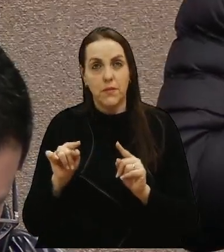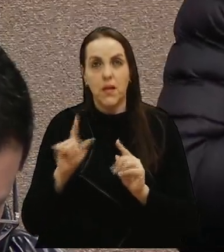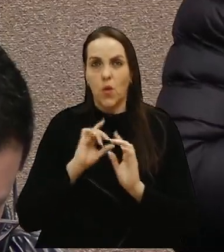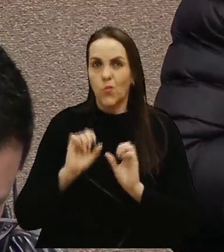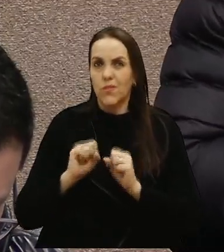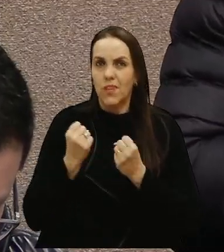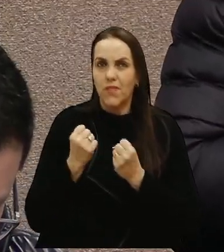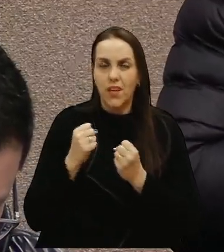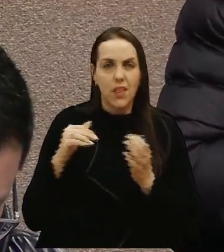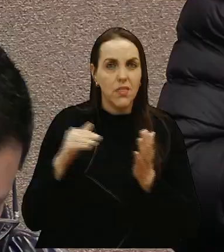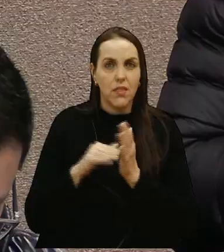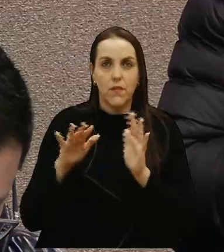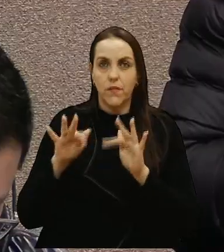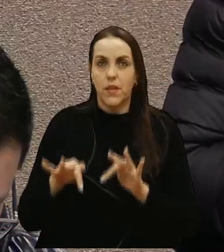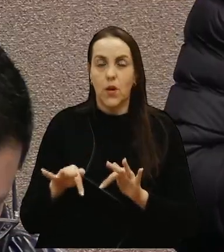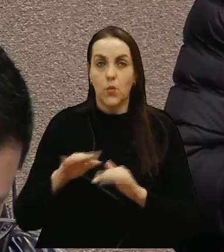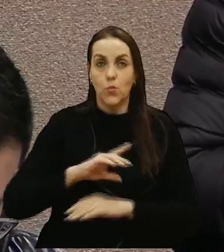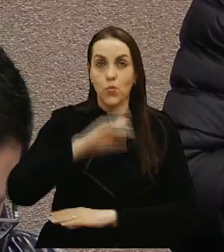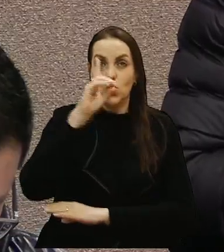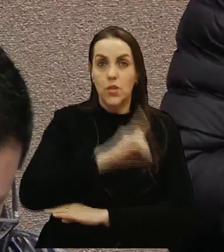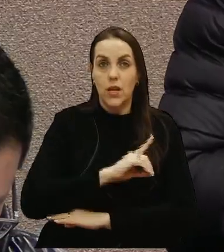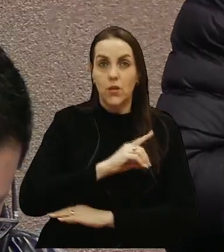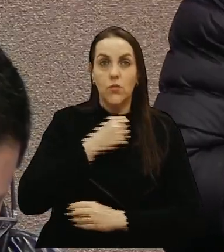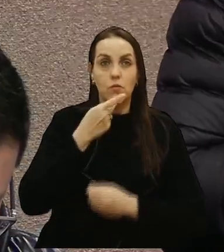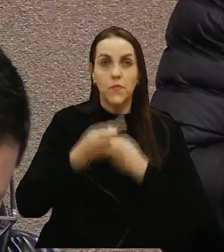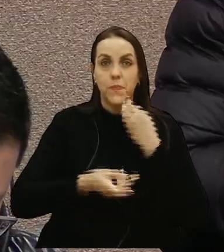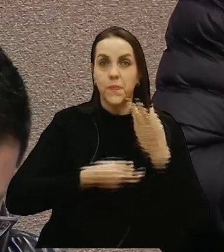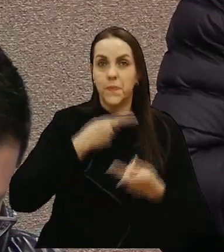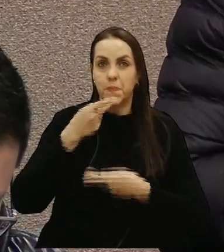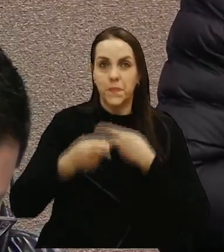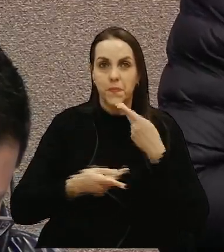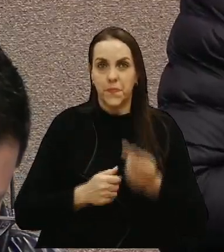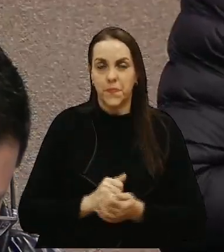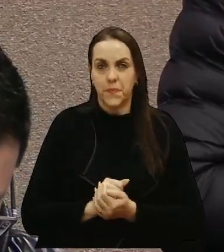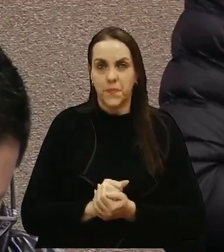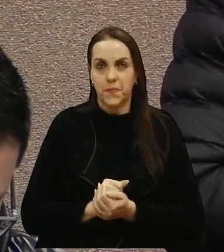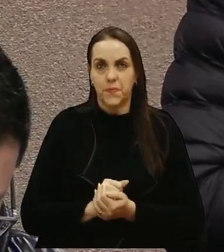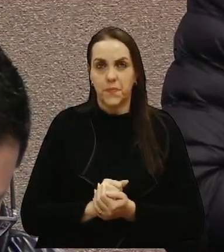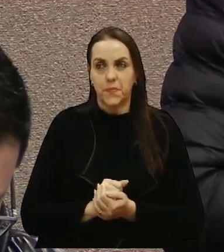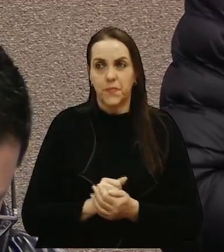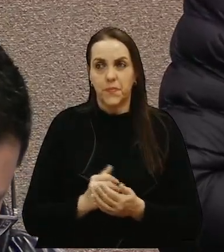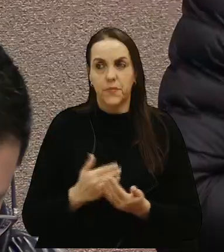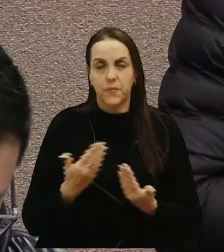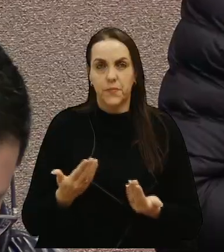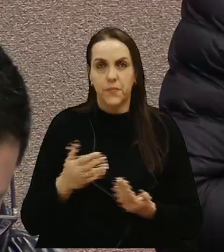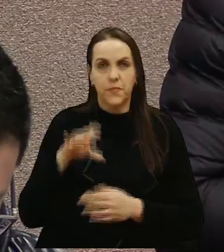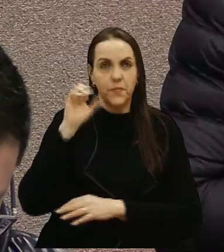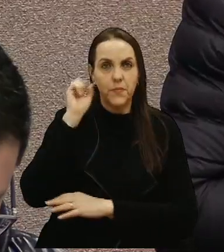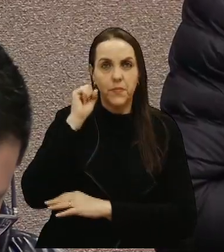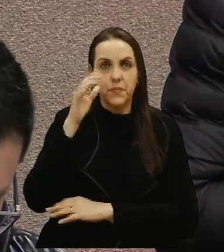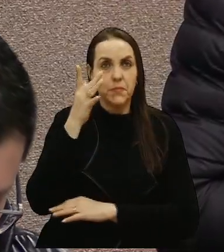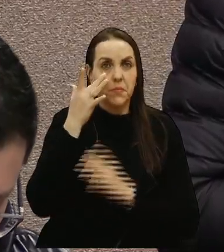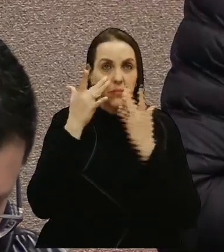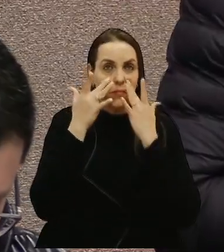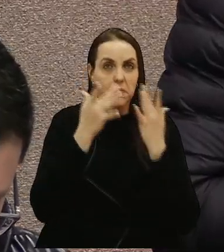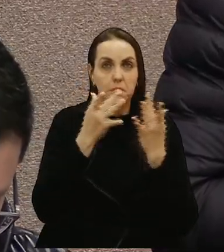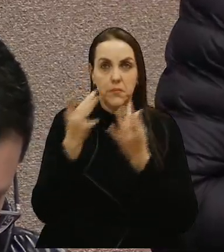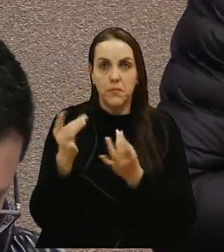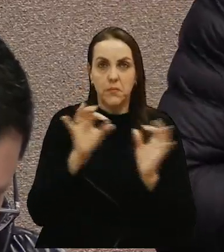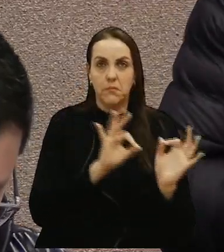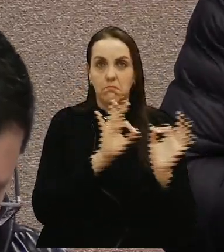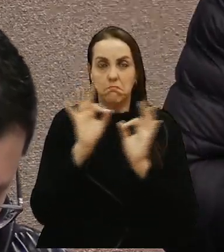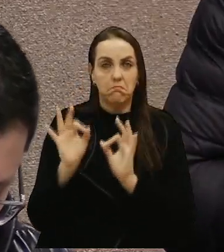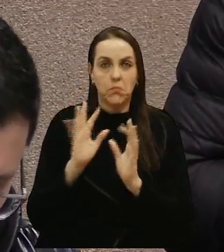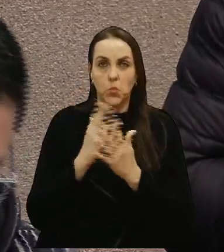defenderei até o fim o direito de dizê-las. Então aqui eu ouvi atentamente tudo aquilo que